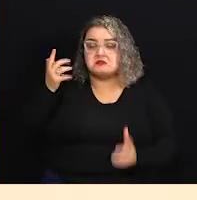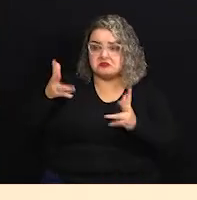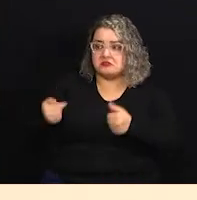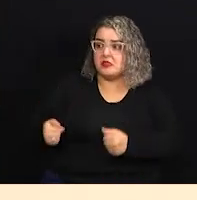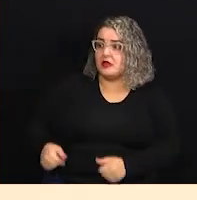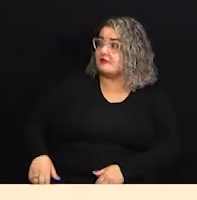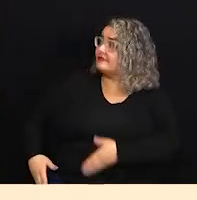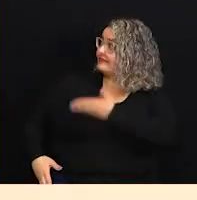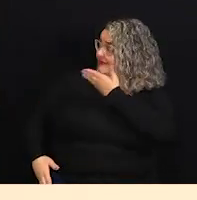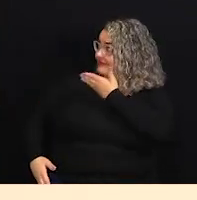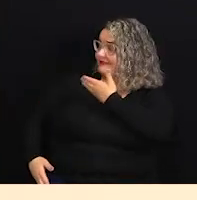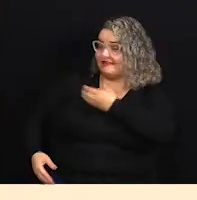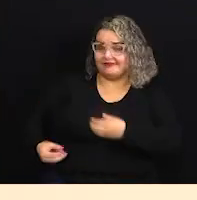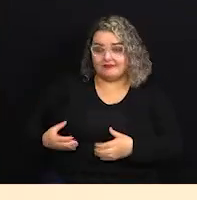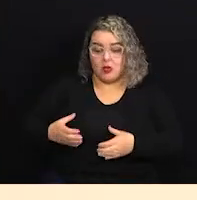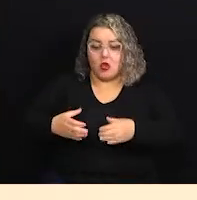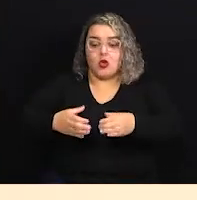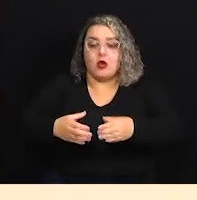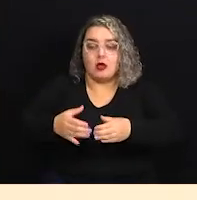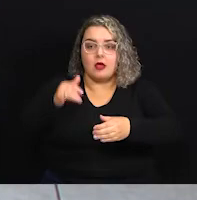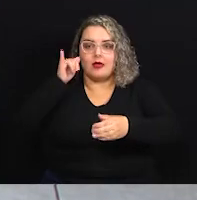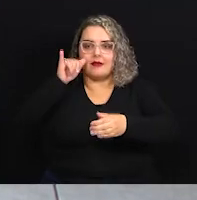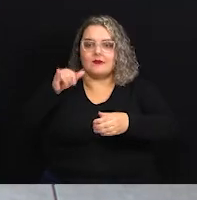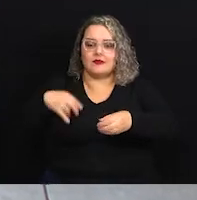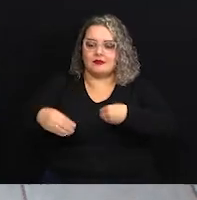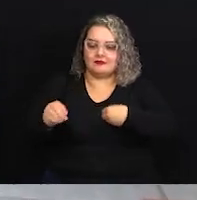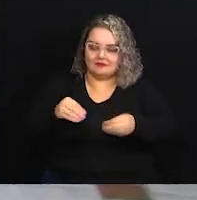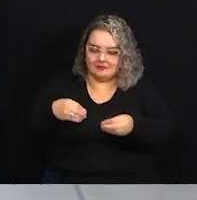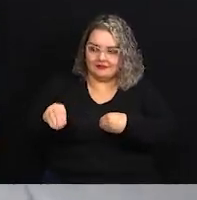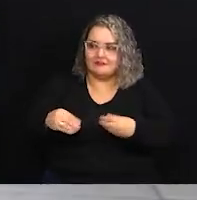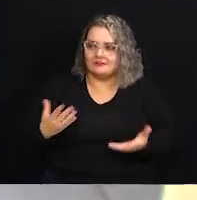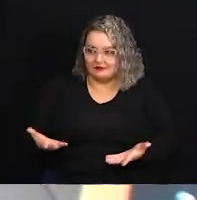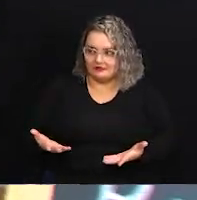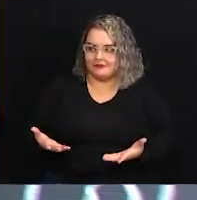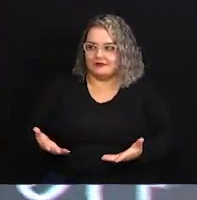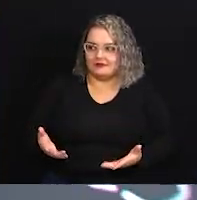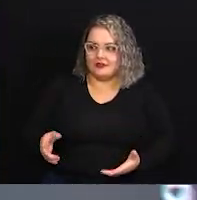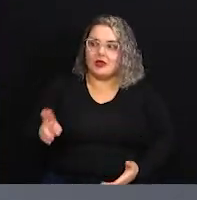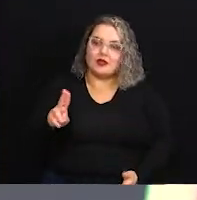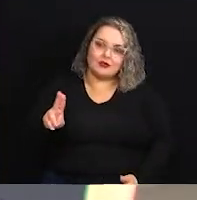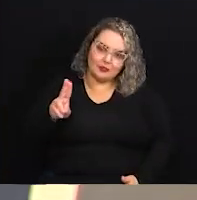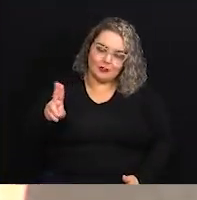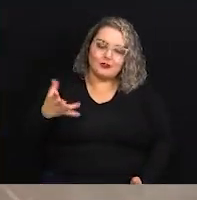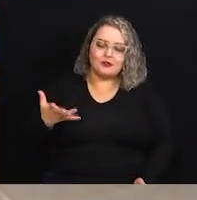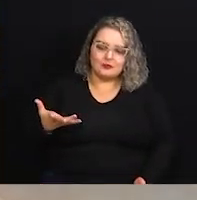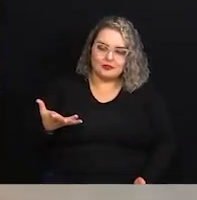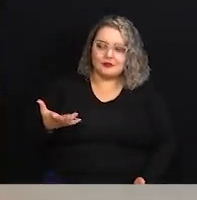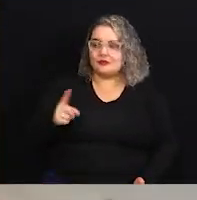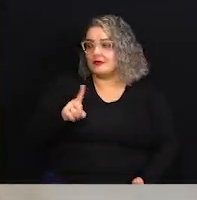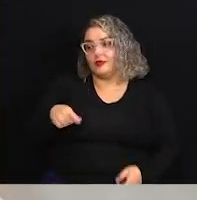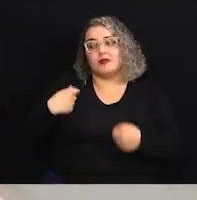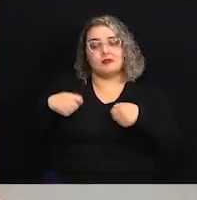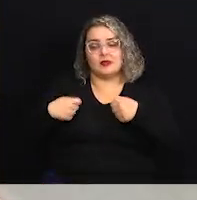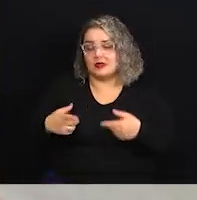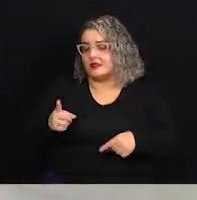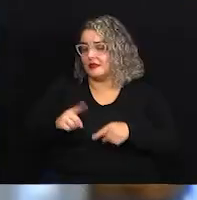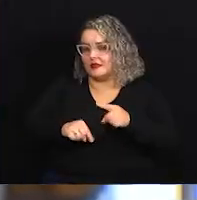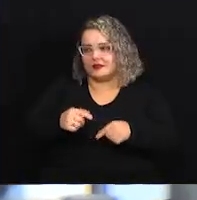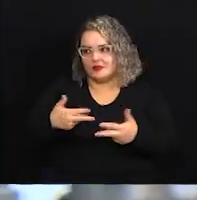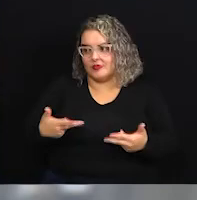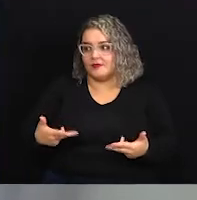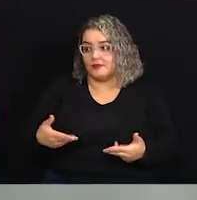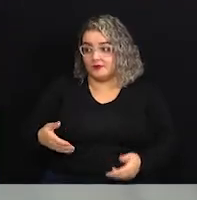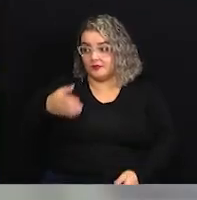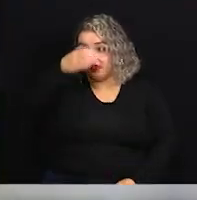clientes tragam seus potes, evitando o uso de embalagens e o consumo de quantidades desnecessárias de produtos.